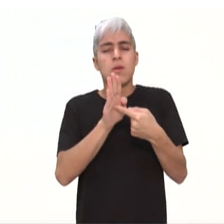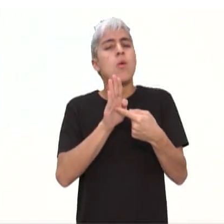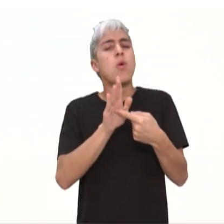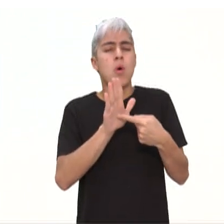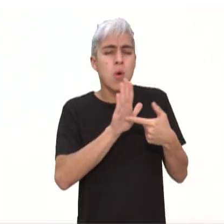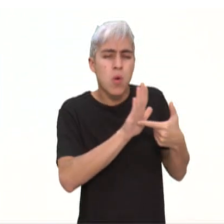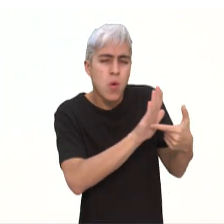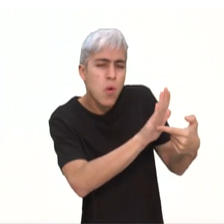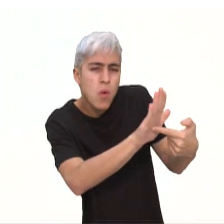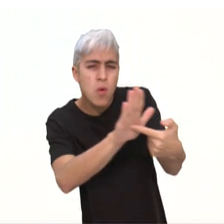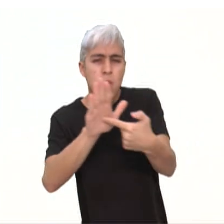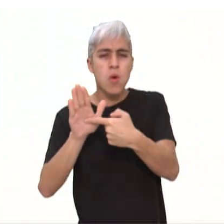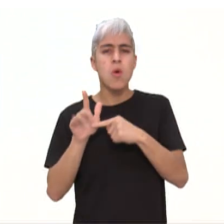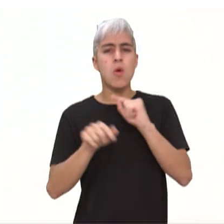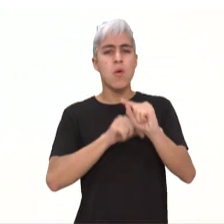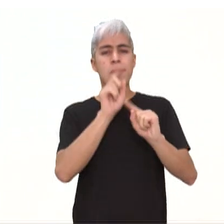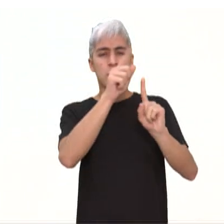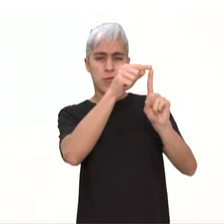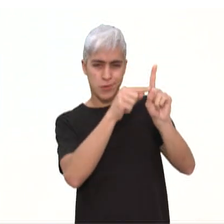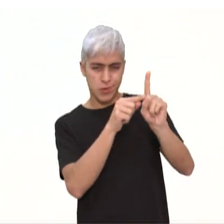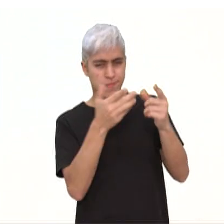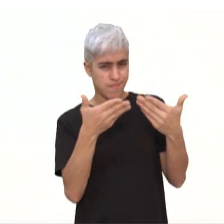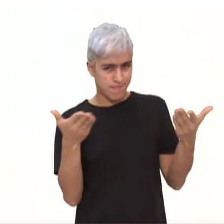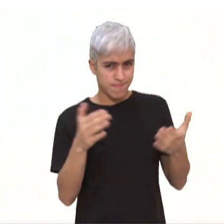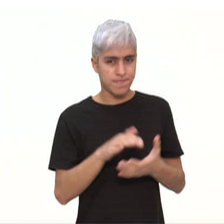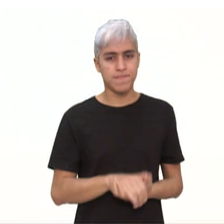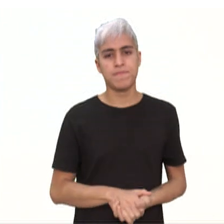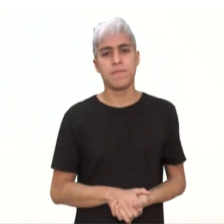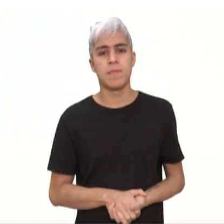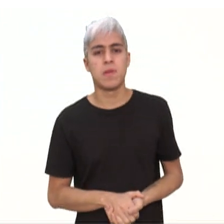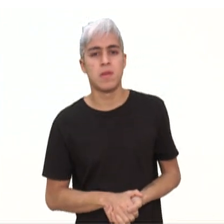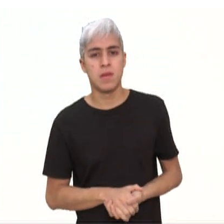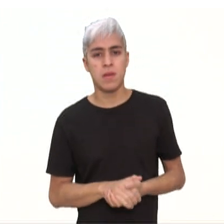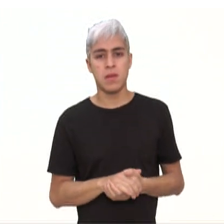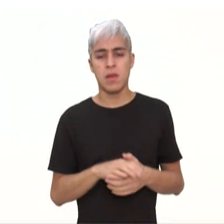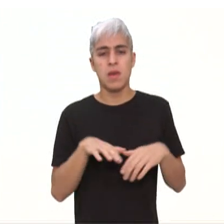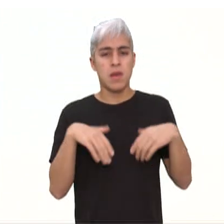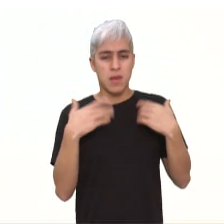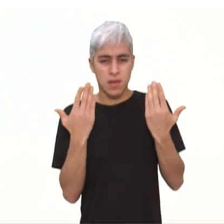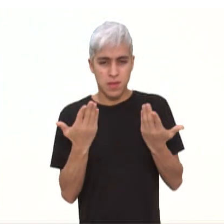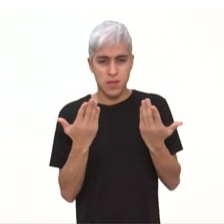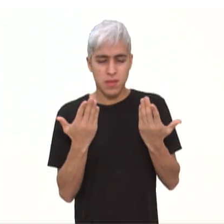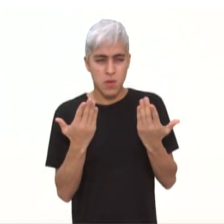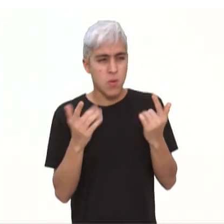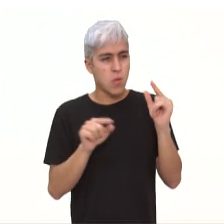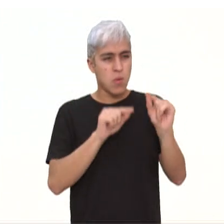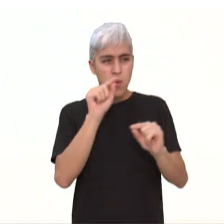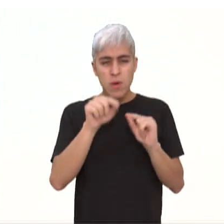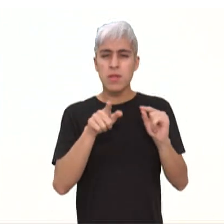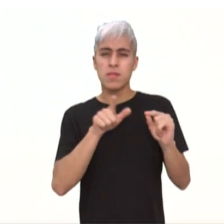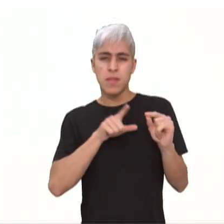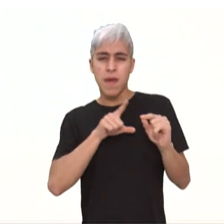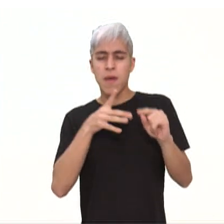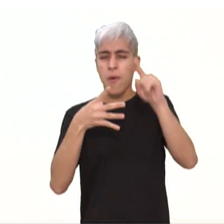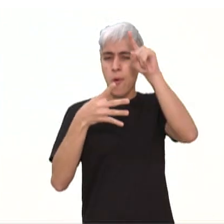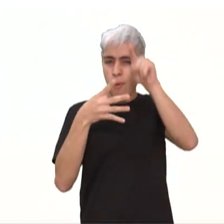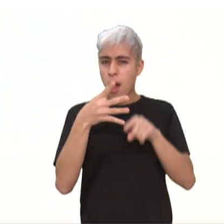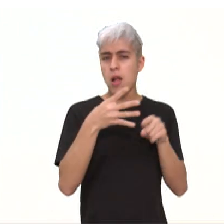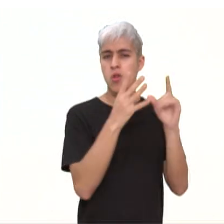vocês hoje a questão dos tipos em si. Então, dividido aqui em 4